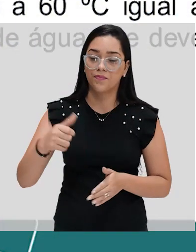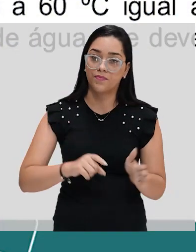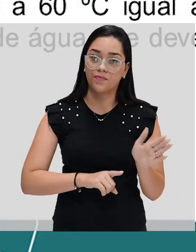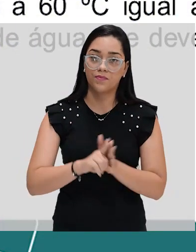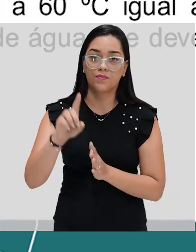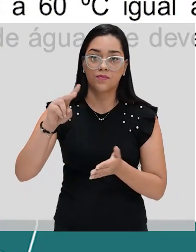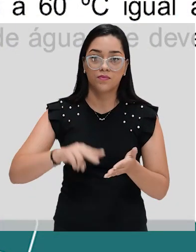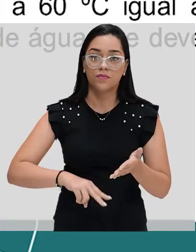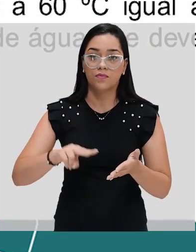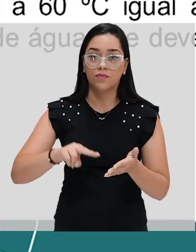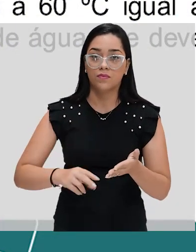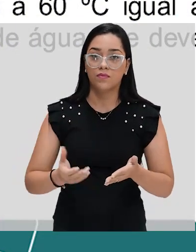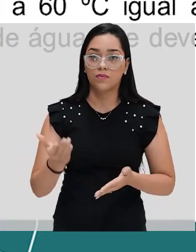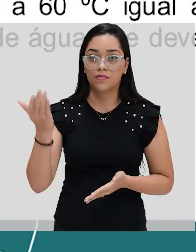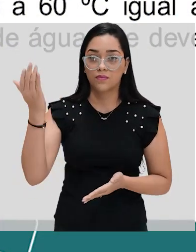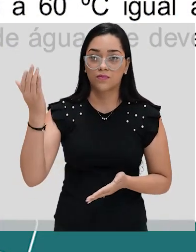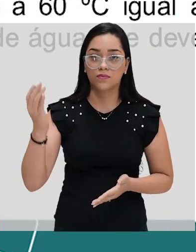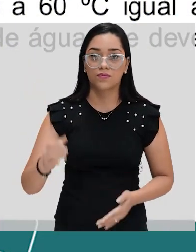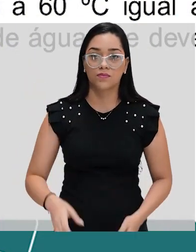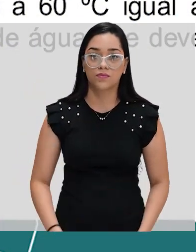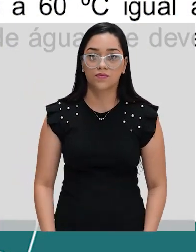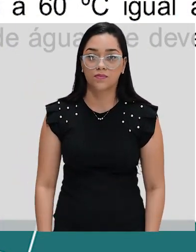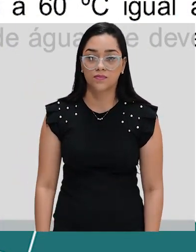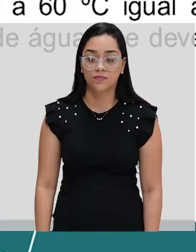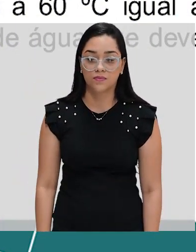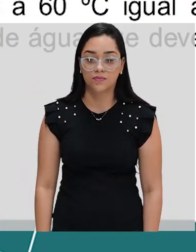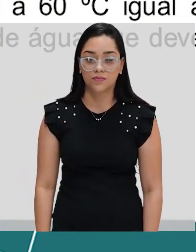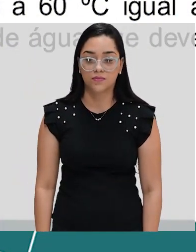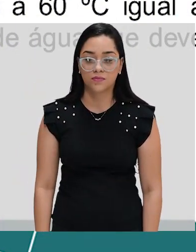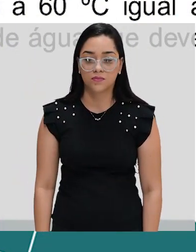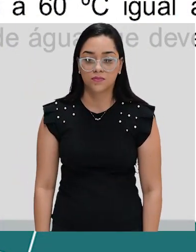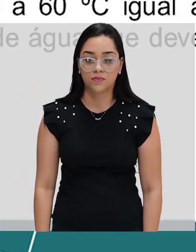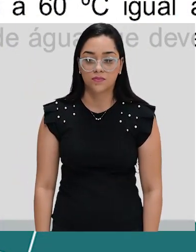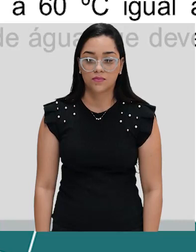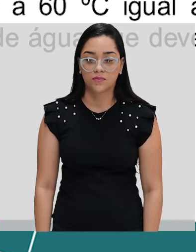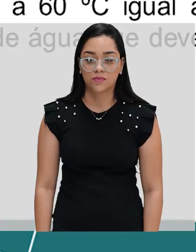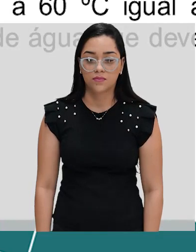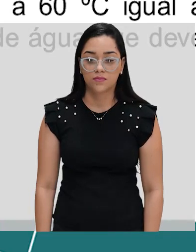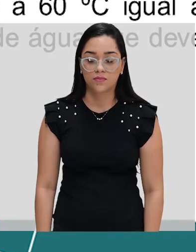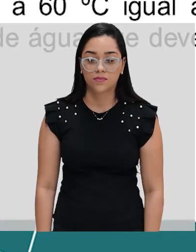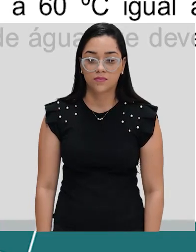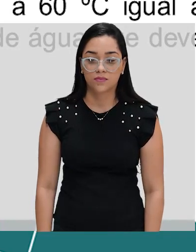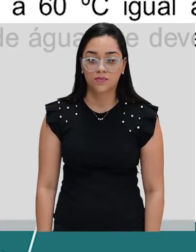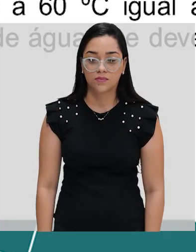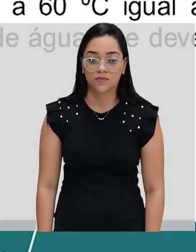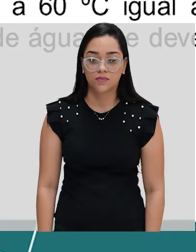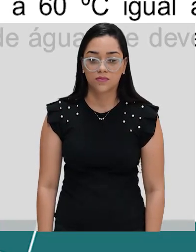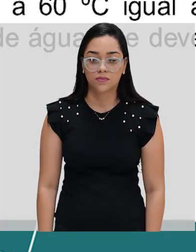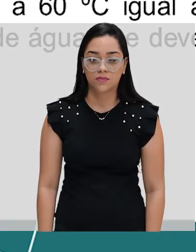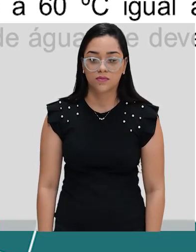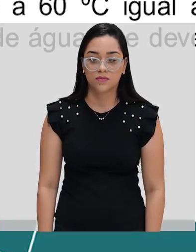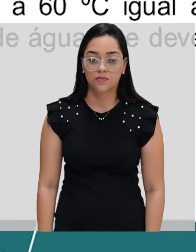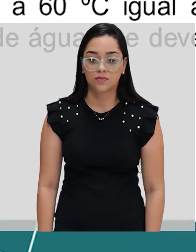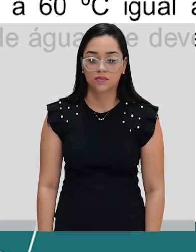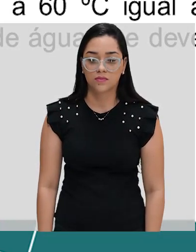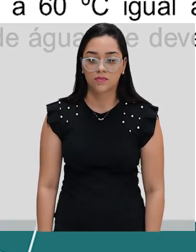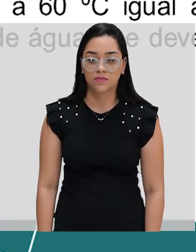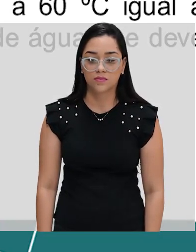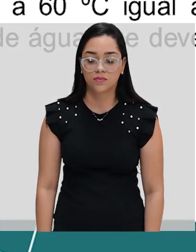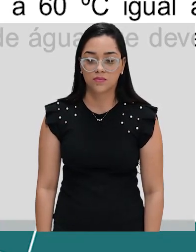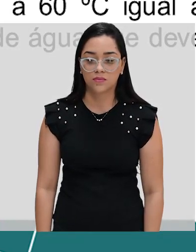de potássio é um sal que, adicionado ao cloreto de sódio, é vendido comercialmente como